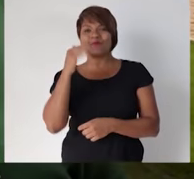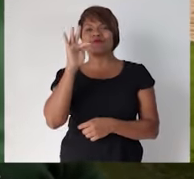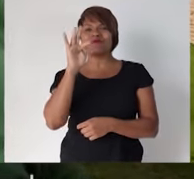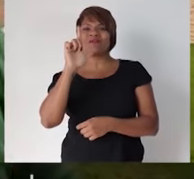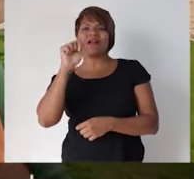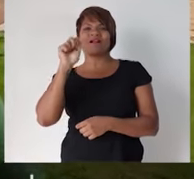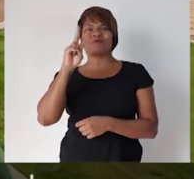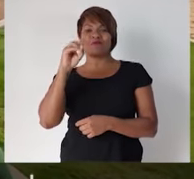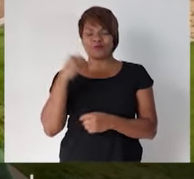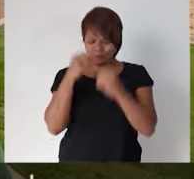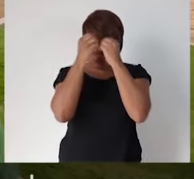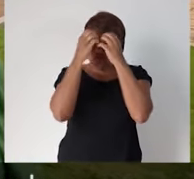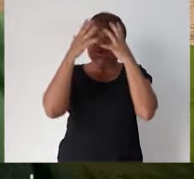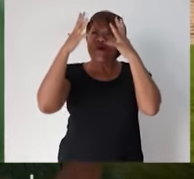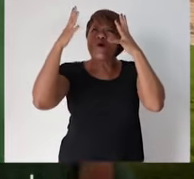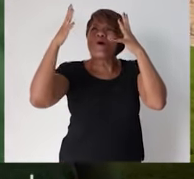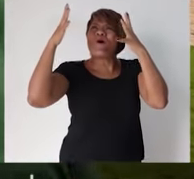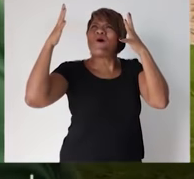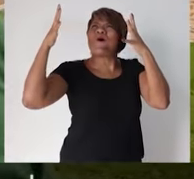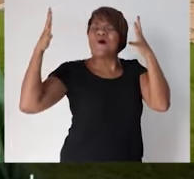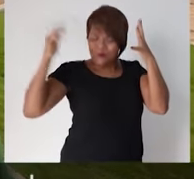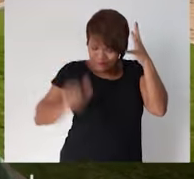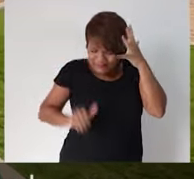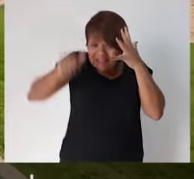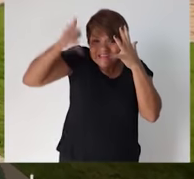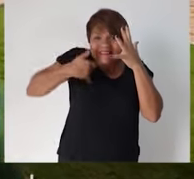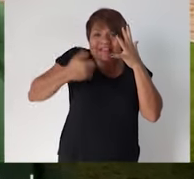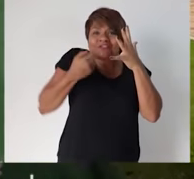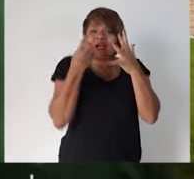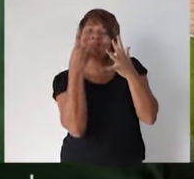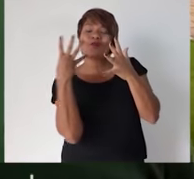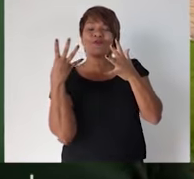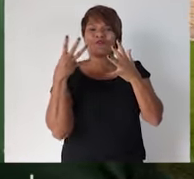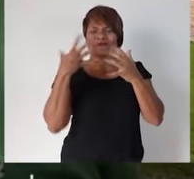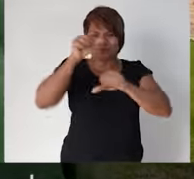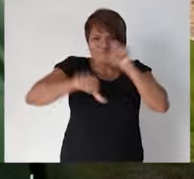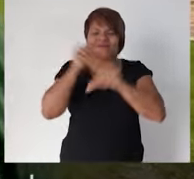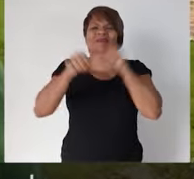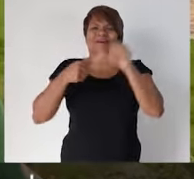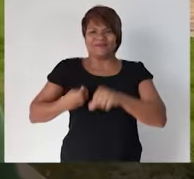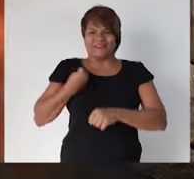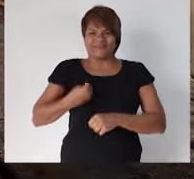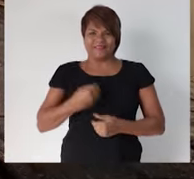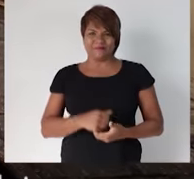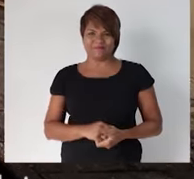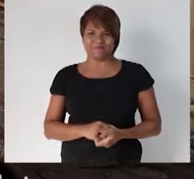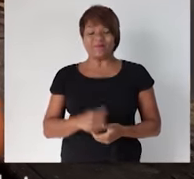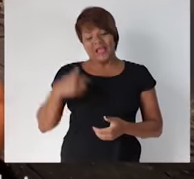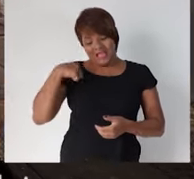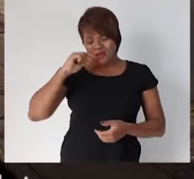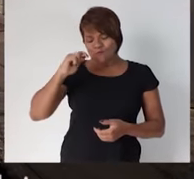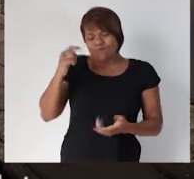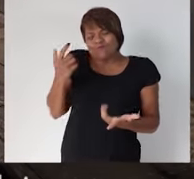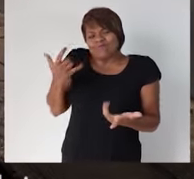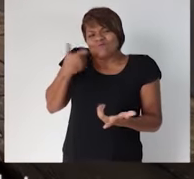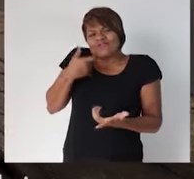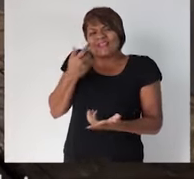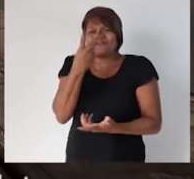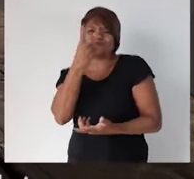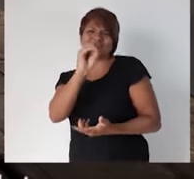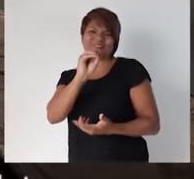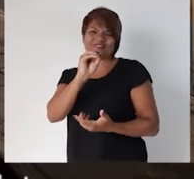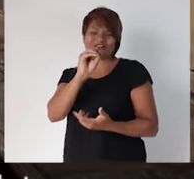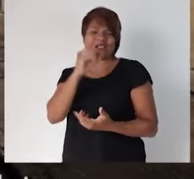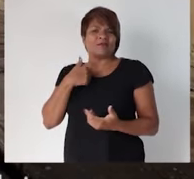Flávio. Eu sonho mudar a vida do povo no nosso estado desde os meus 14 anos. Eu tenho 20 anos